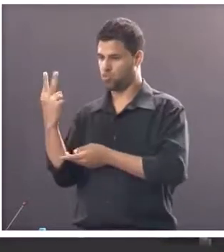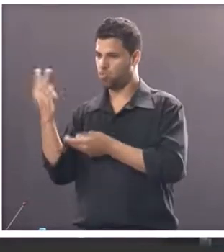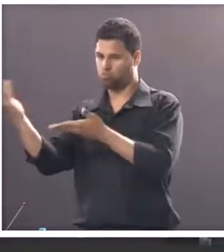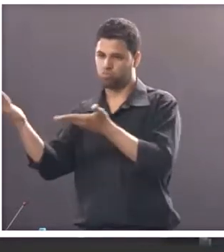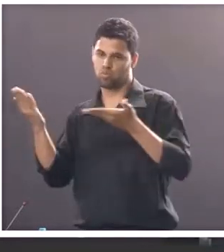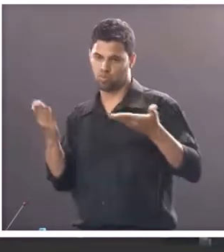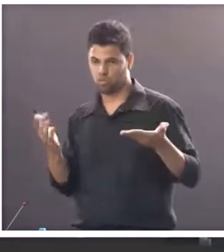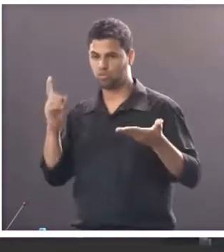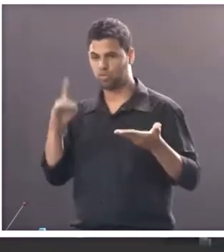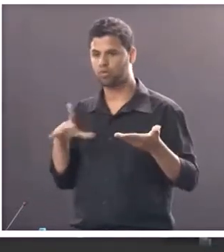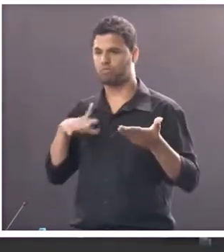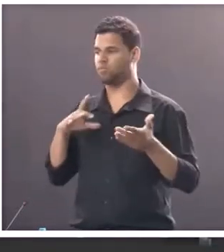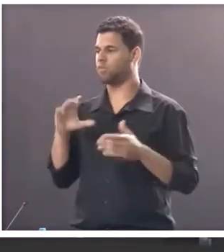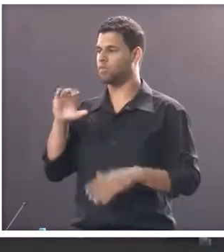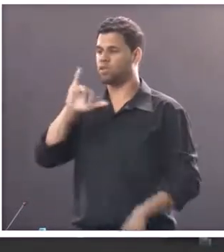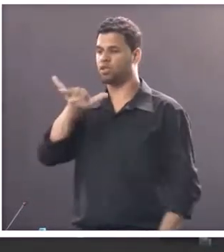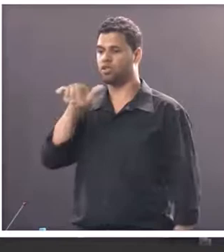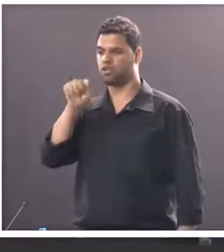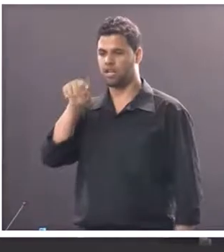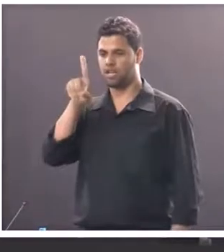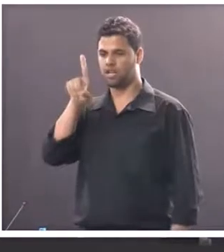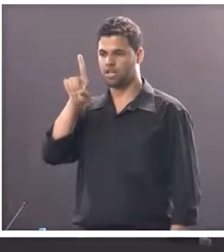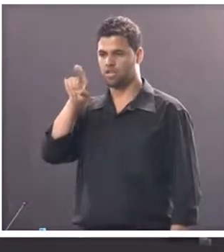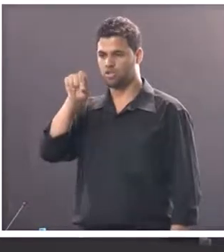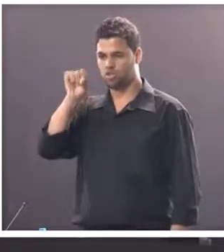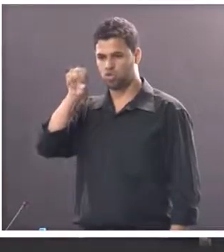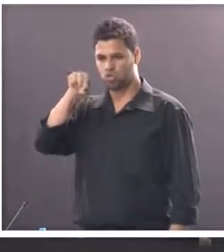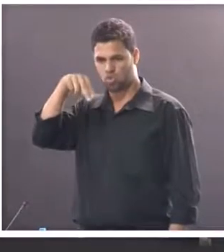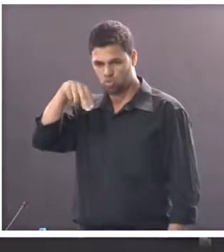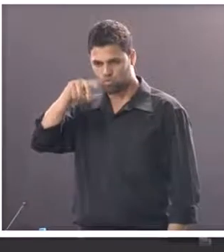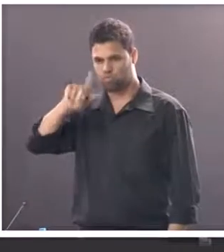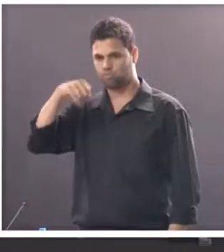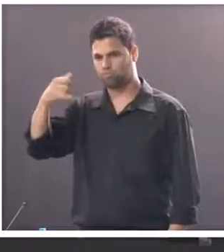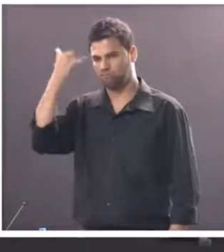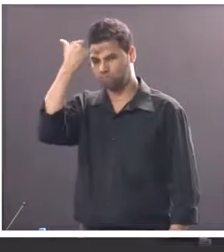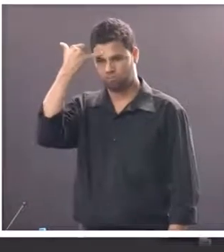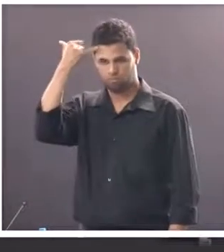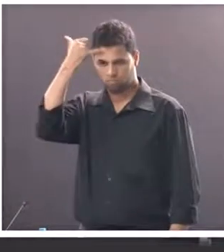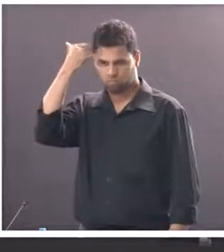O especialista Jadson Abraão da Silva, por favor.